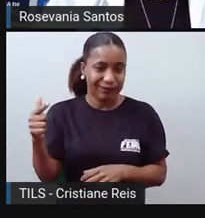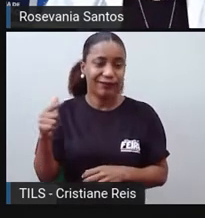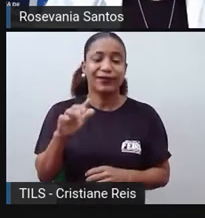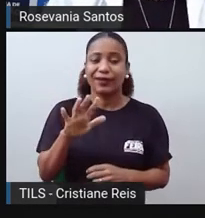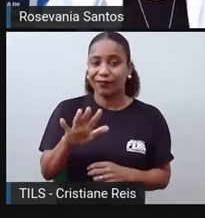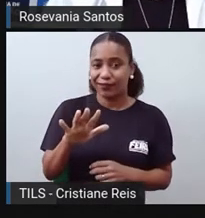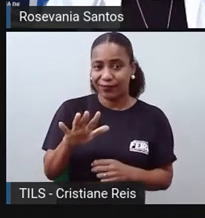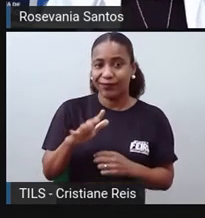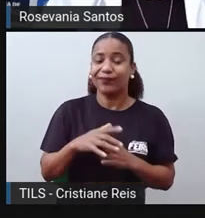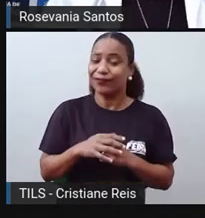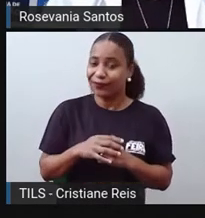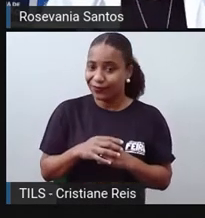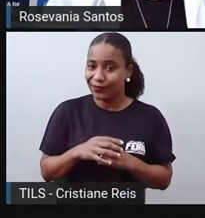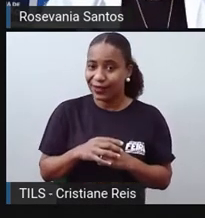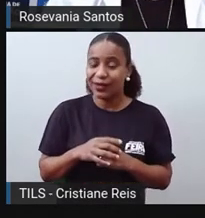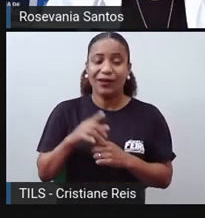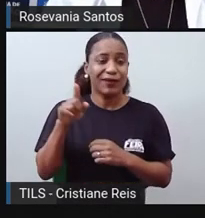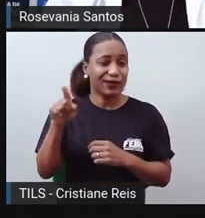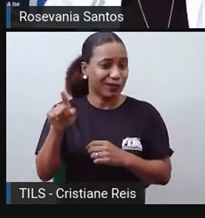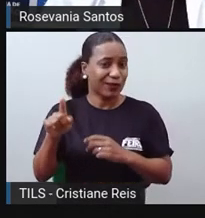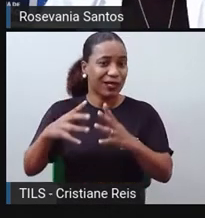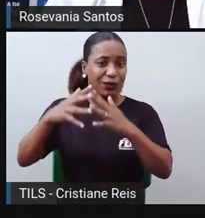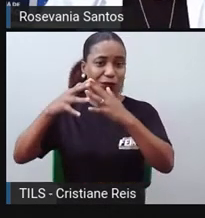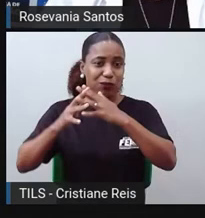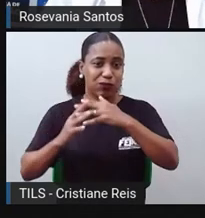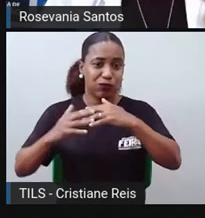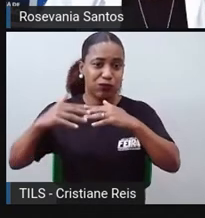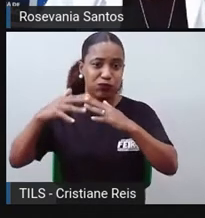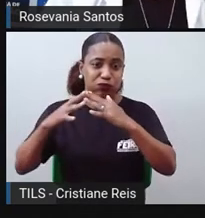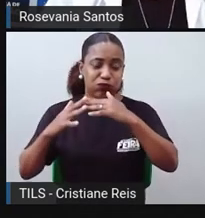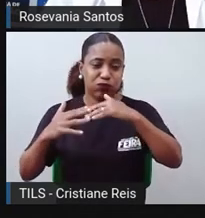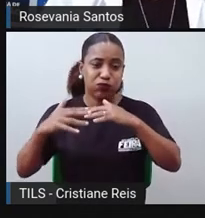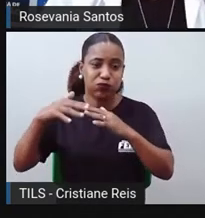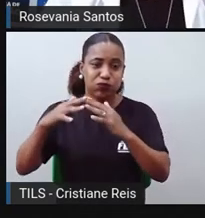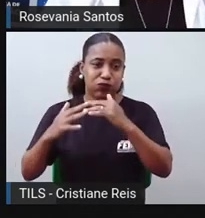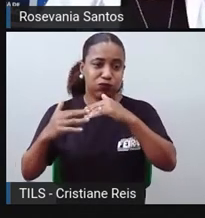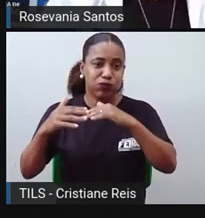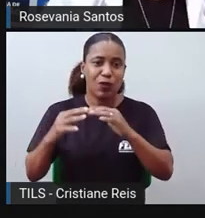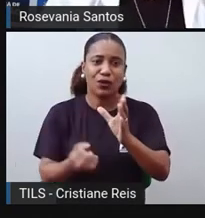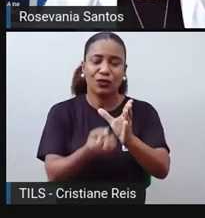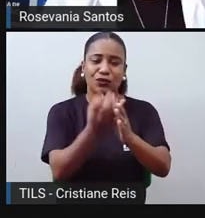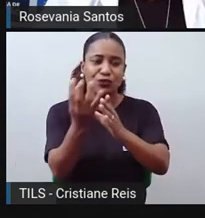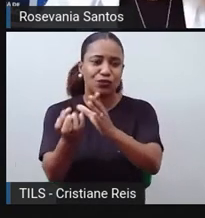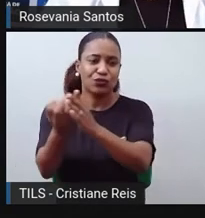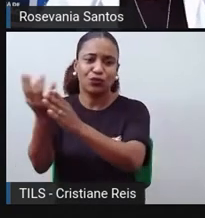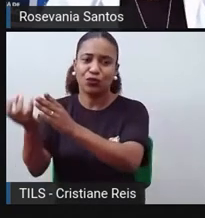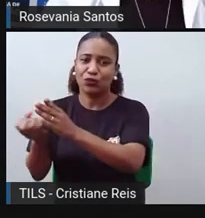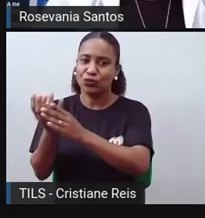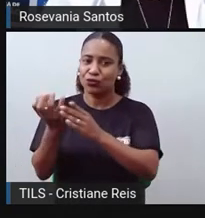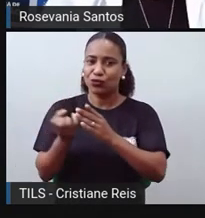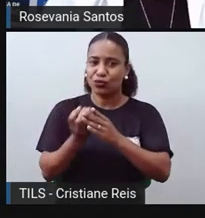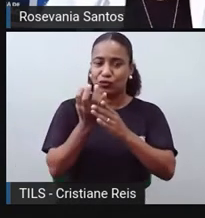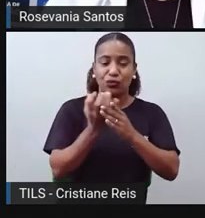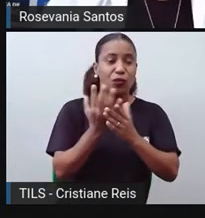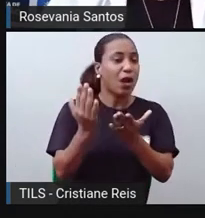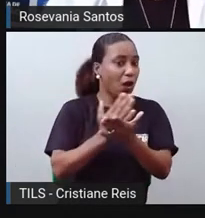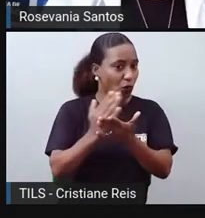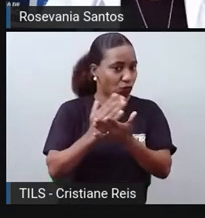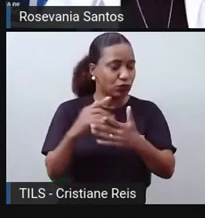de fogo do Pacífico, boa parte deles vão continuar ativos durante muitos e muitos e muitos e muitos milhões de anos